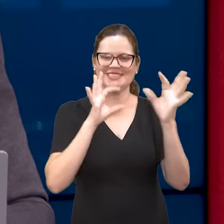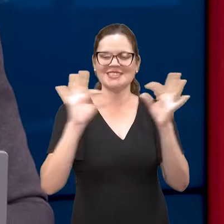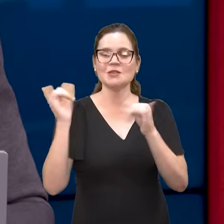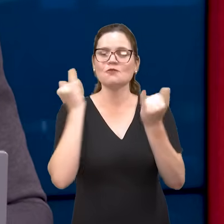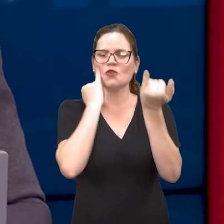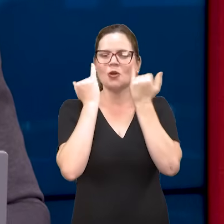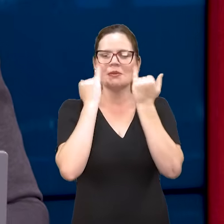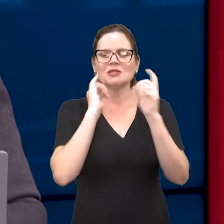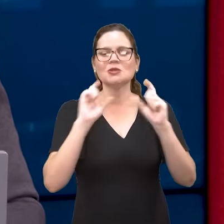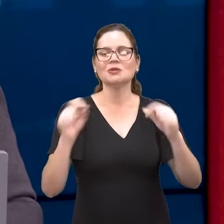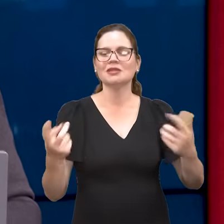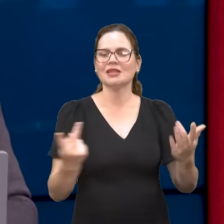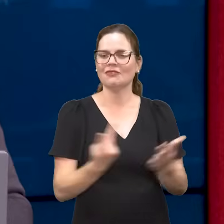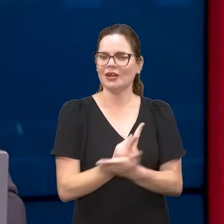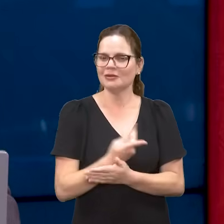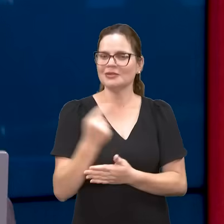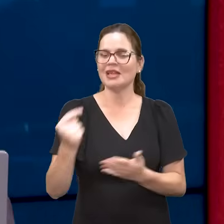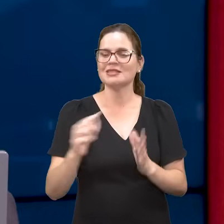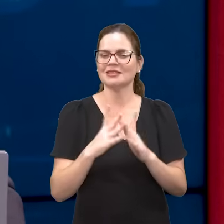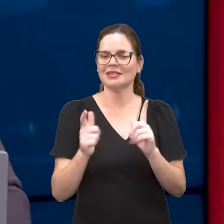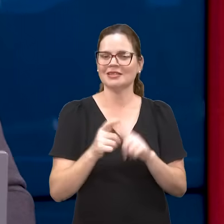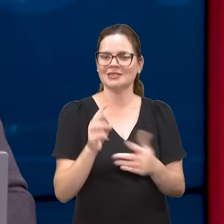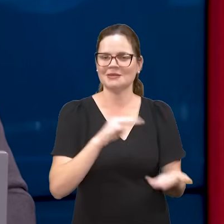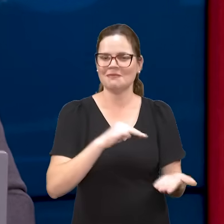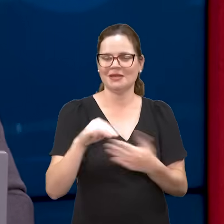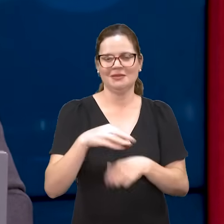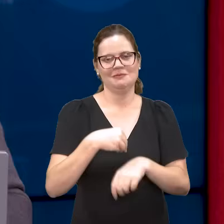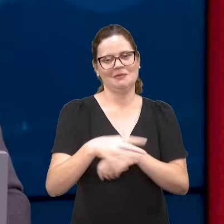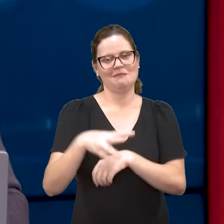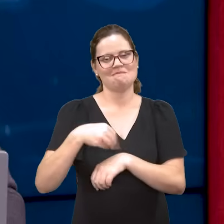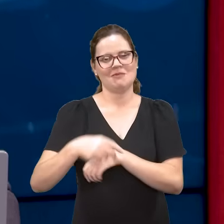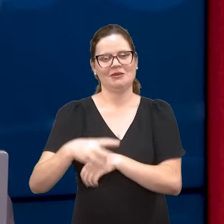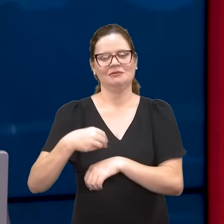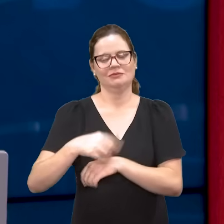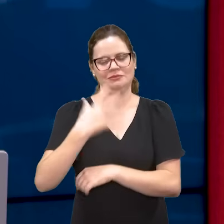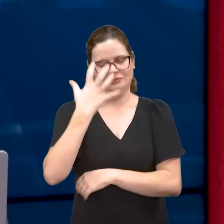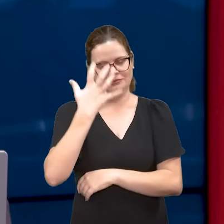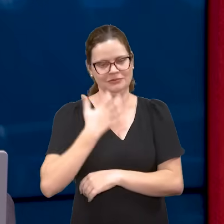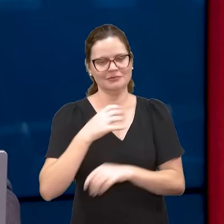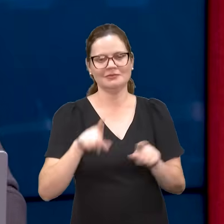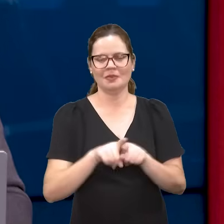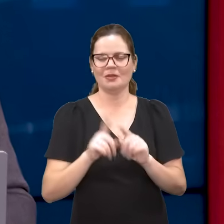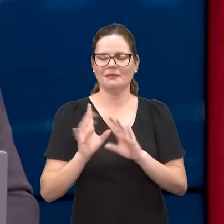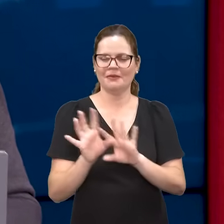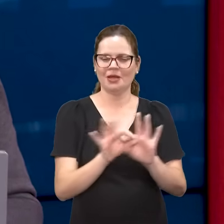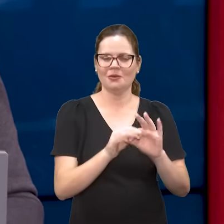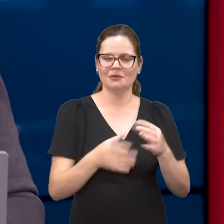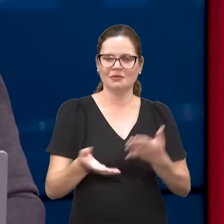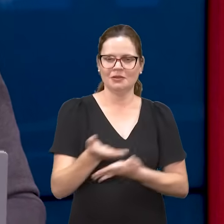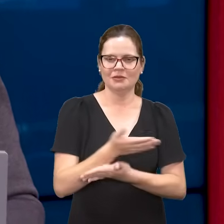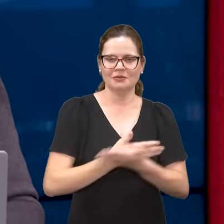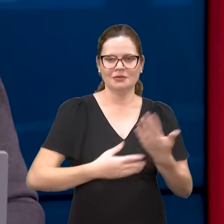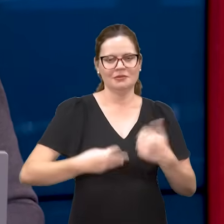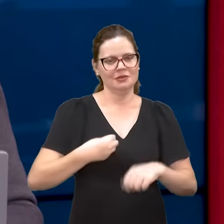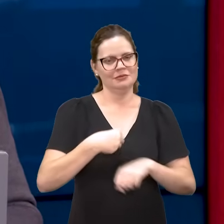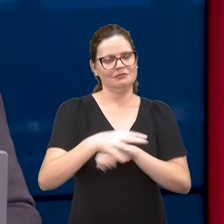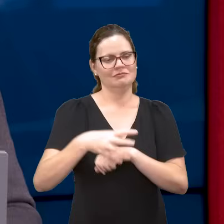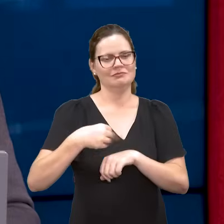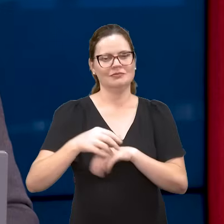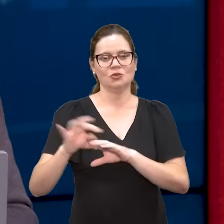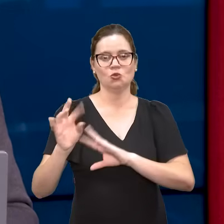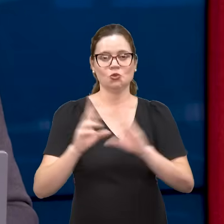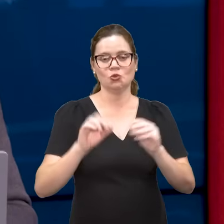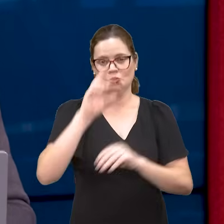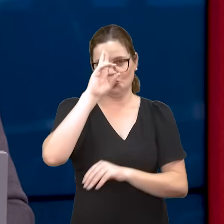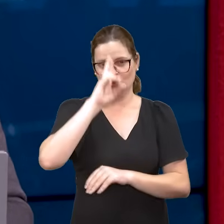as notícias da obra do Senhor sendo compartilhadas com zelo, seriedade e comunhão, divulgando os grandes feitos